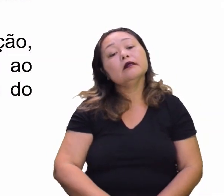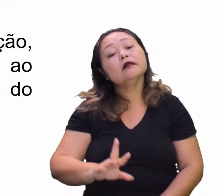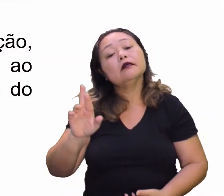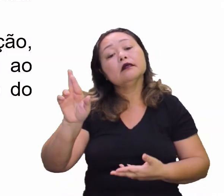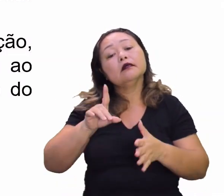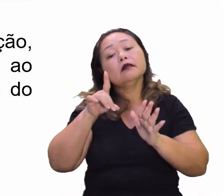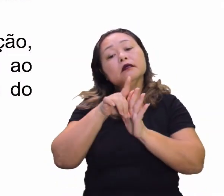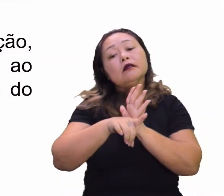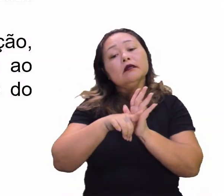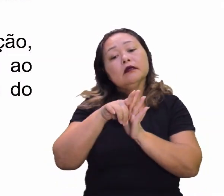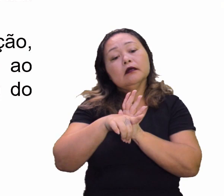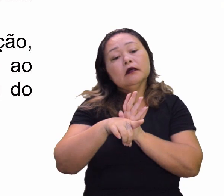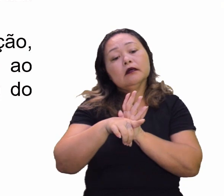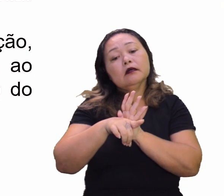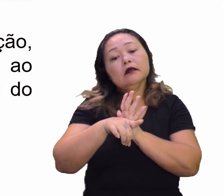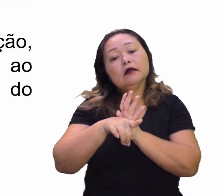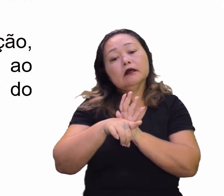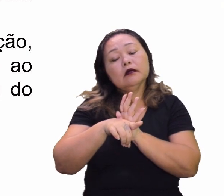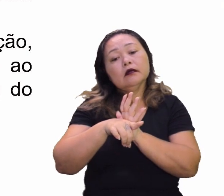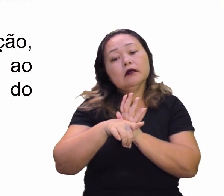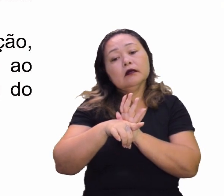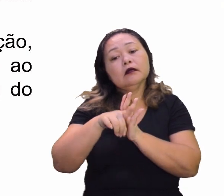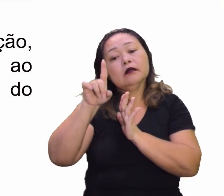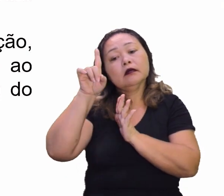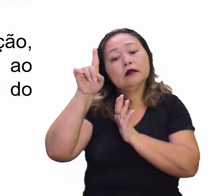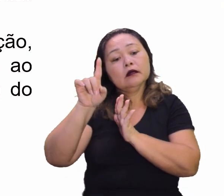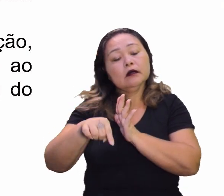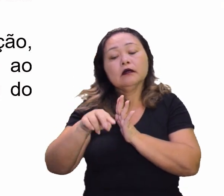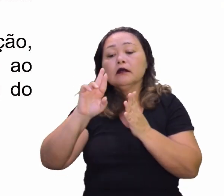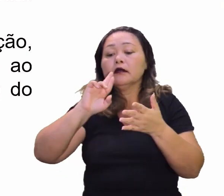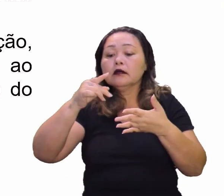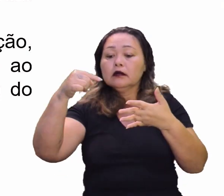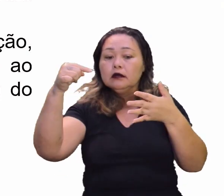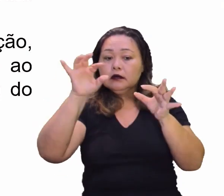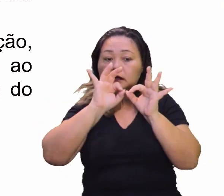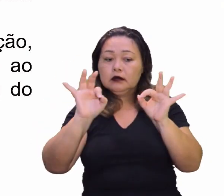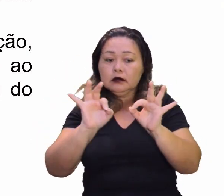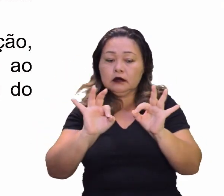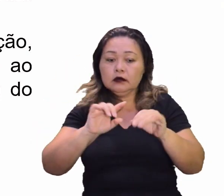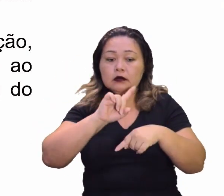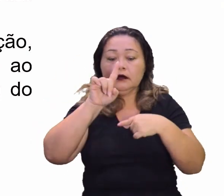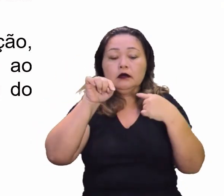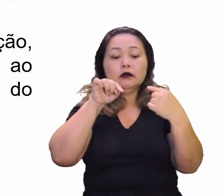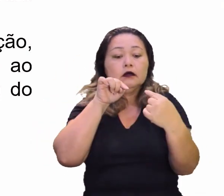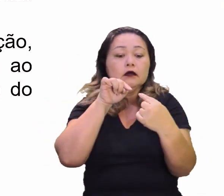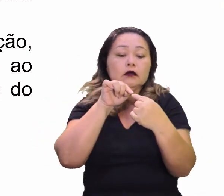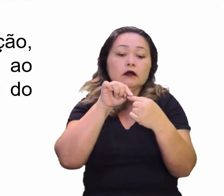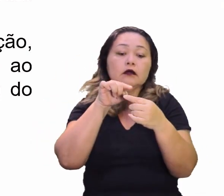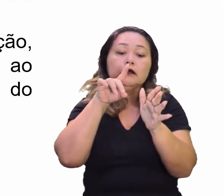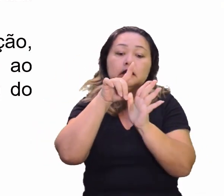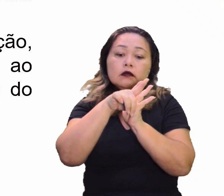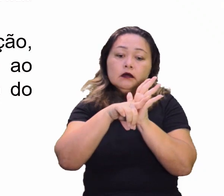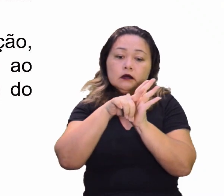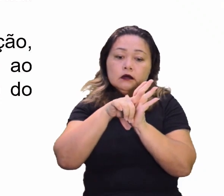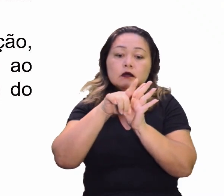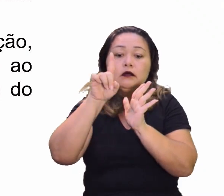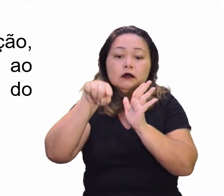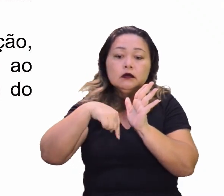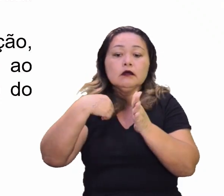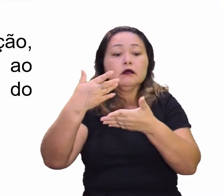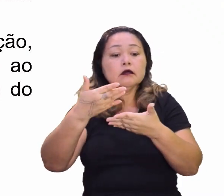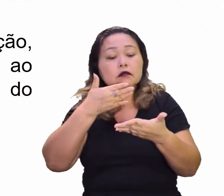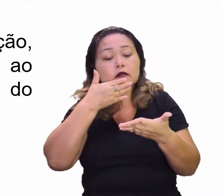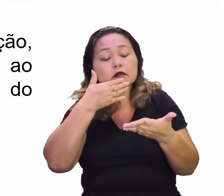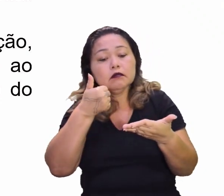Em relação à estrada Madeira-Mamoré, é correto afirmar que A. O objetivo da